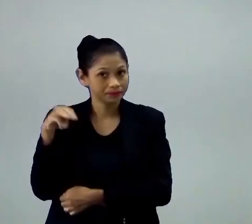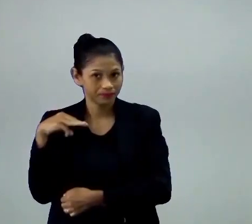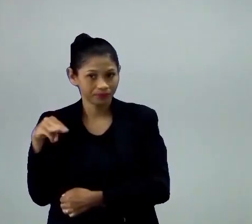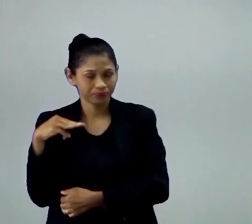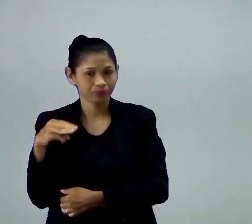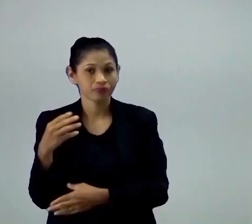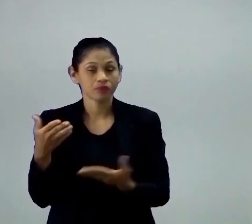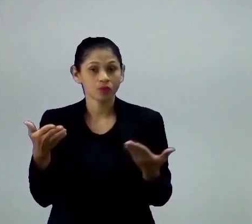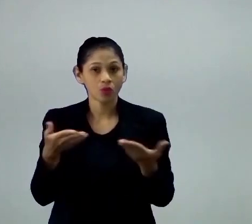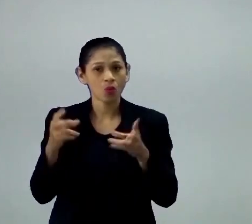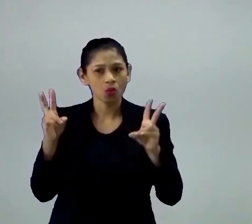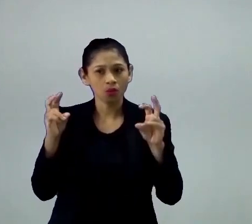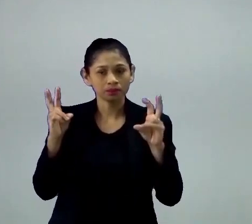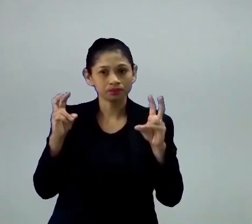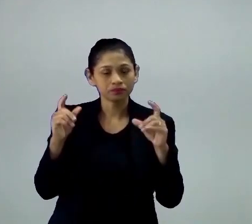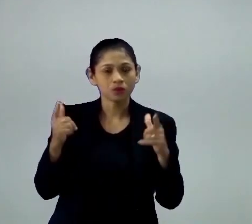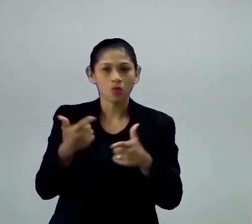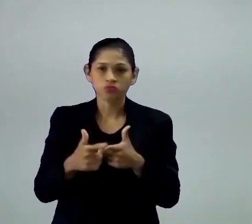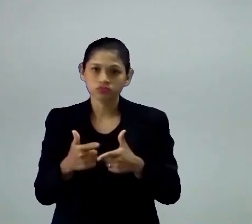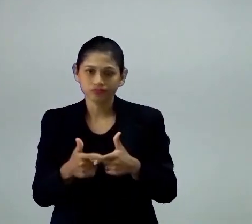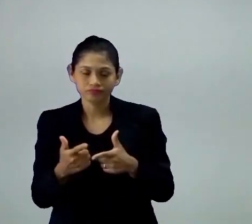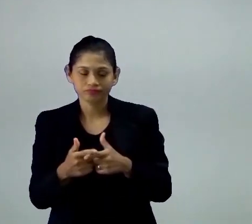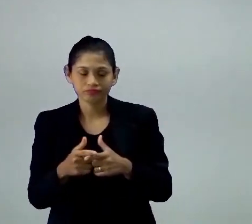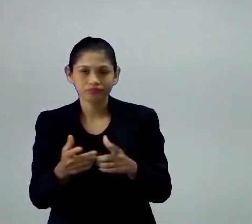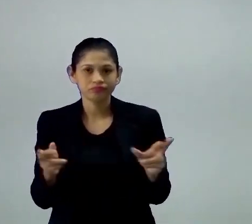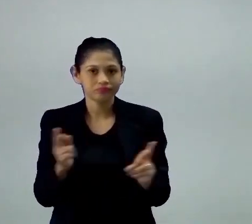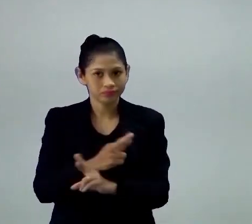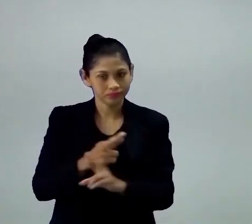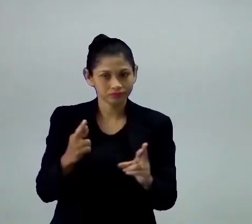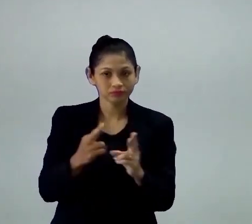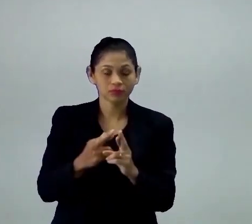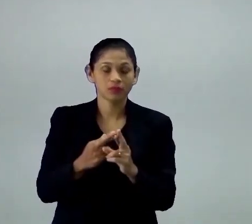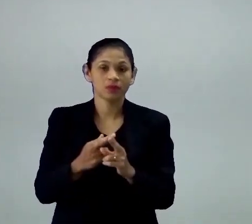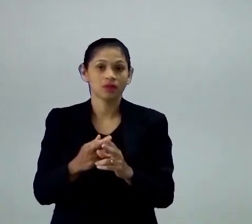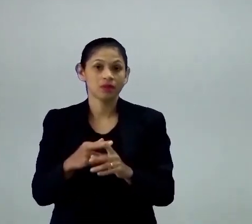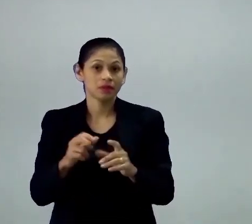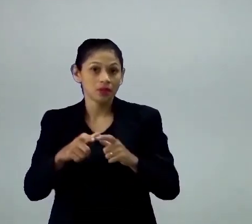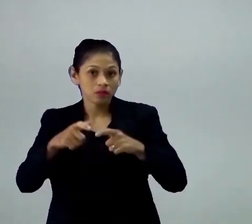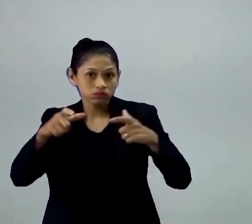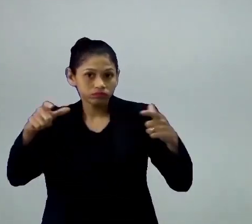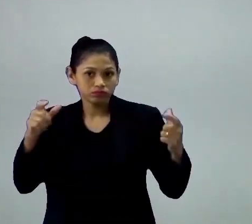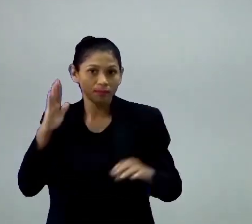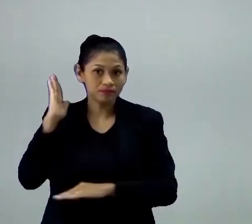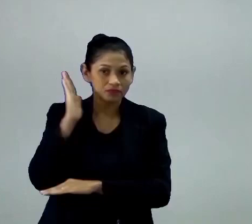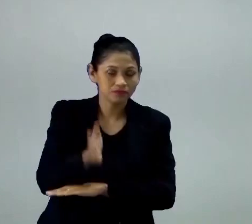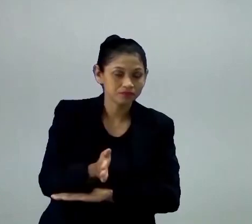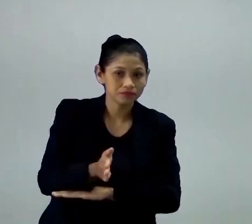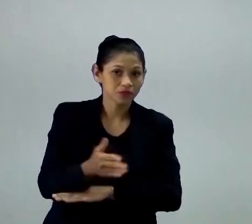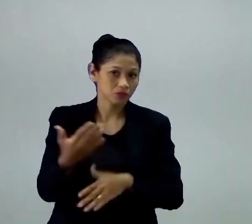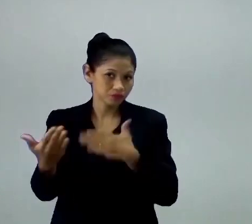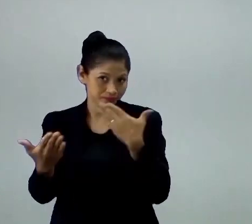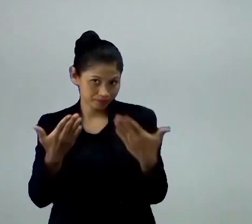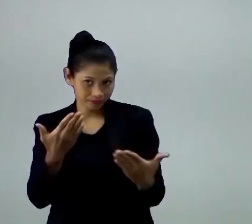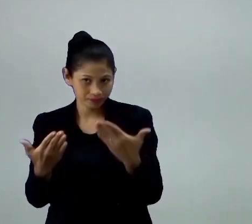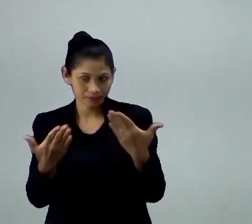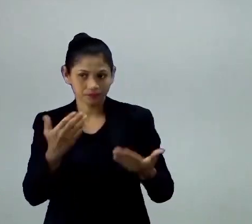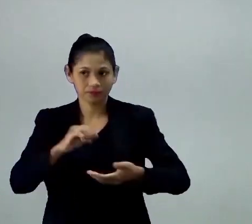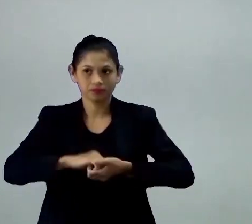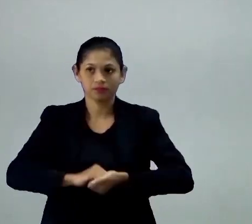vamos falar sobre problemas envolvendo grandezas diretamente e inversamente proporcionais. Vamos lá